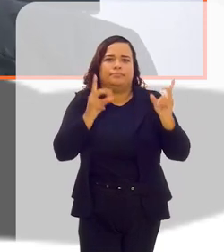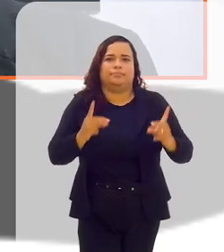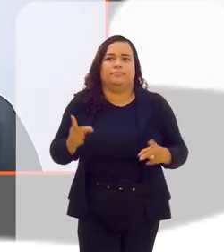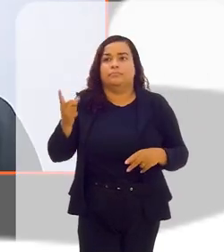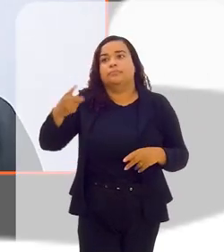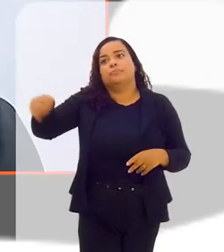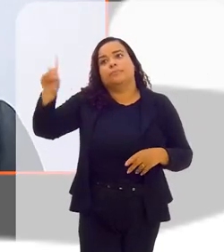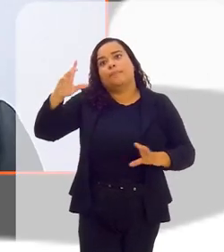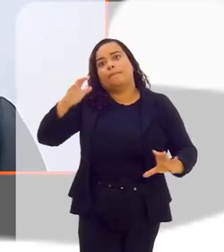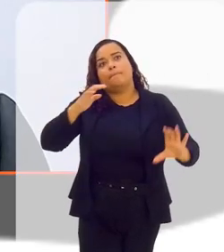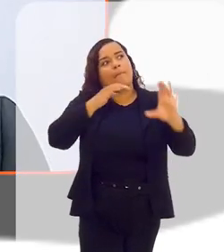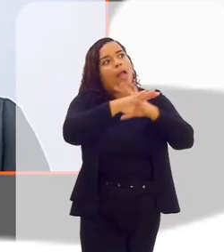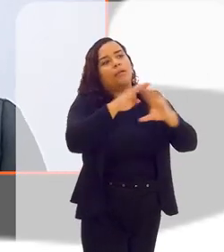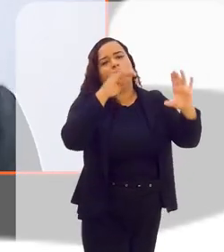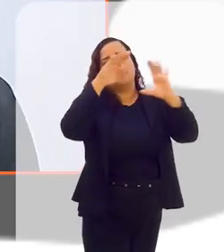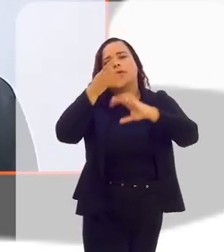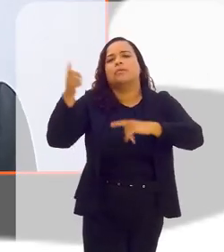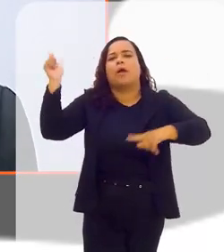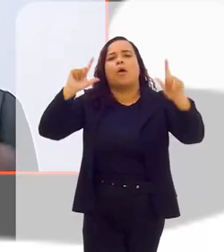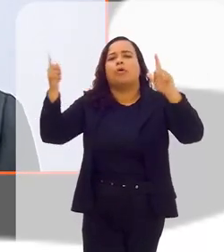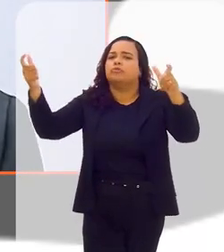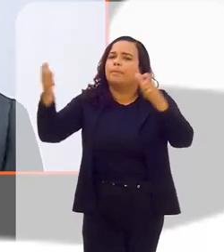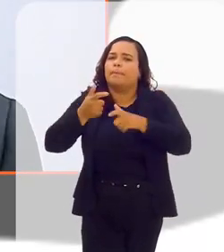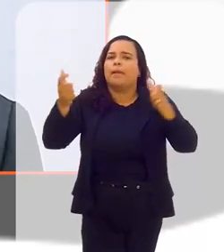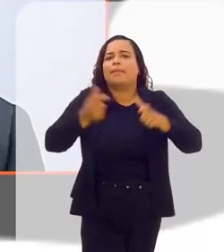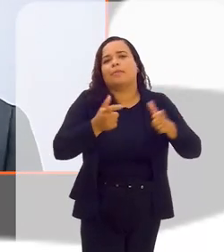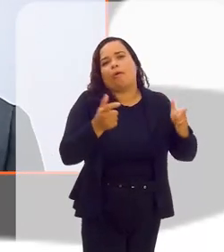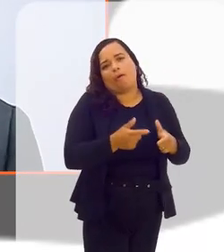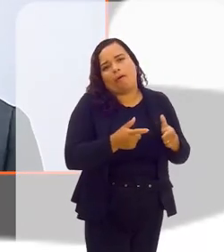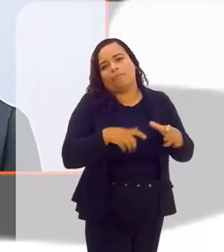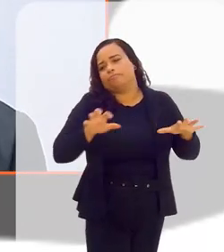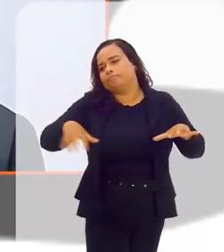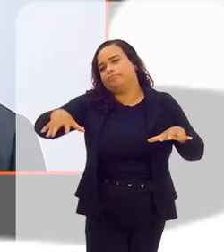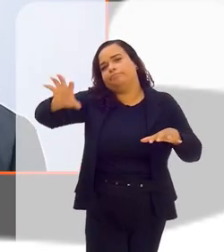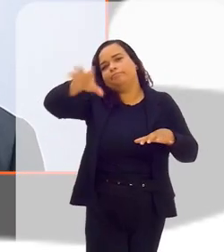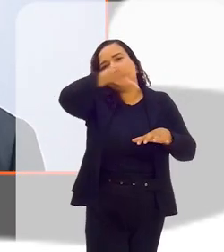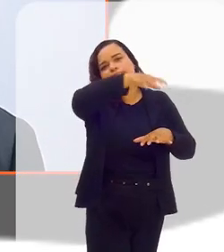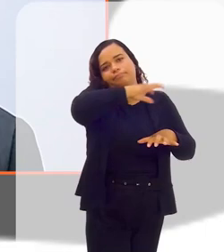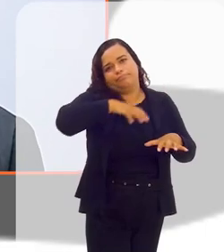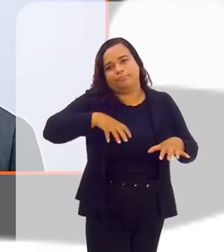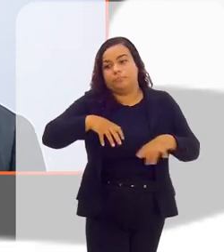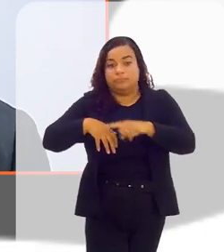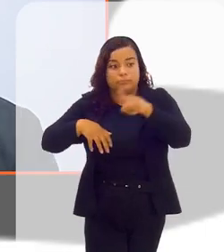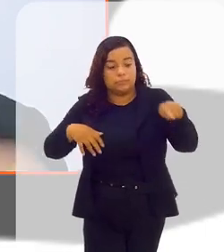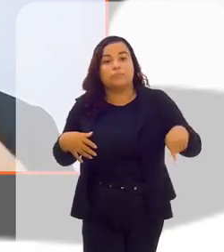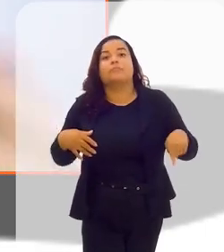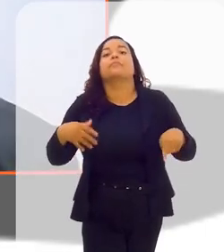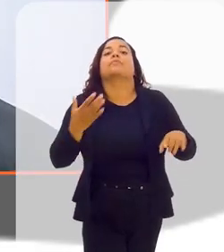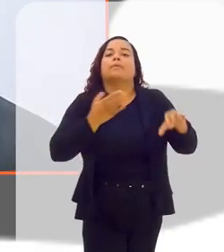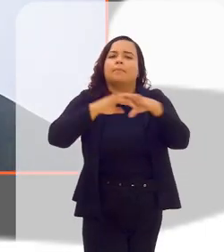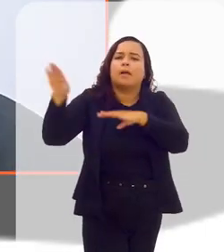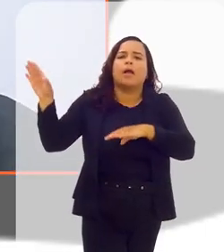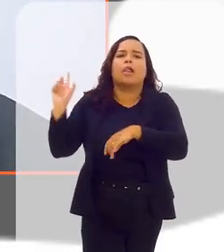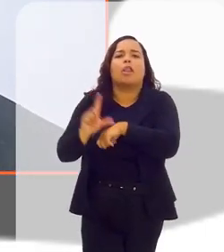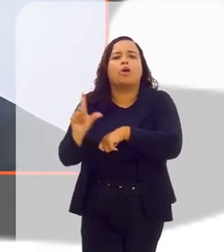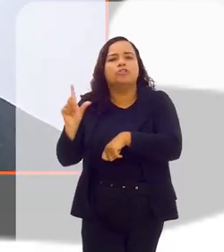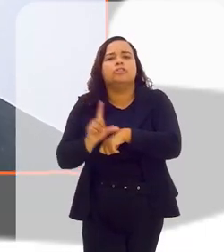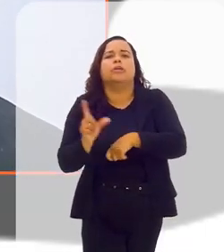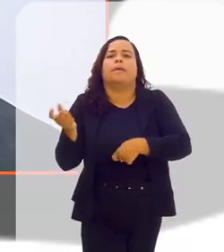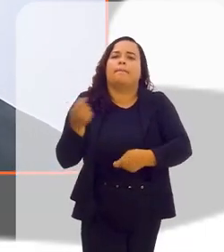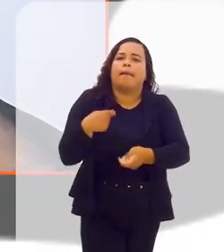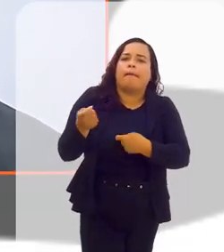Esses CDs de distribuição, eles mandam para outros distribuidores menores, são micro distribuidores, que por sua vez mandam